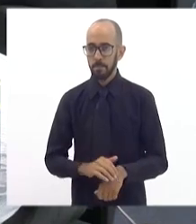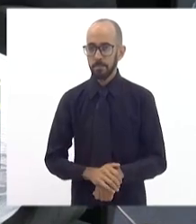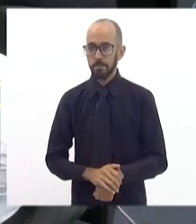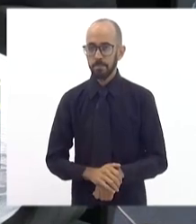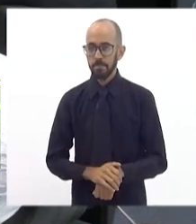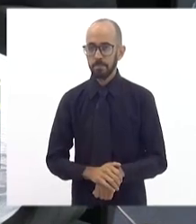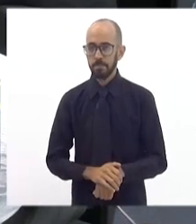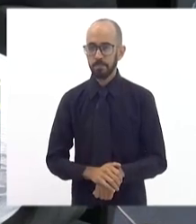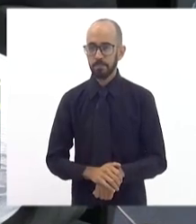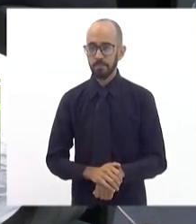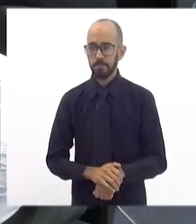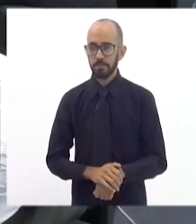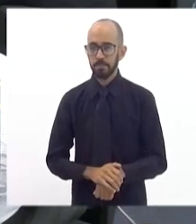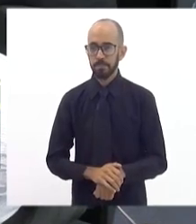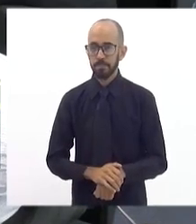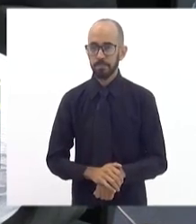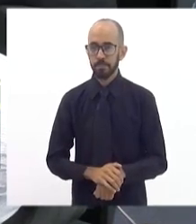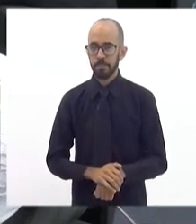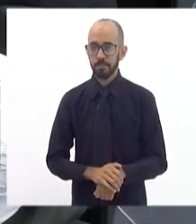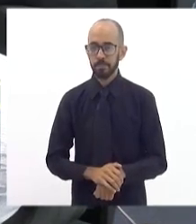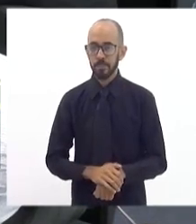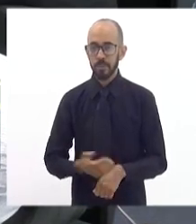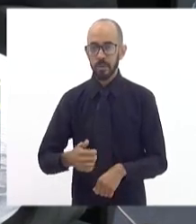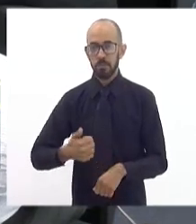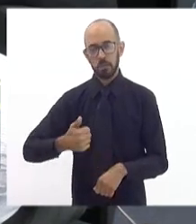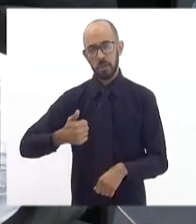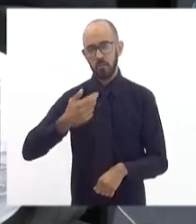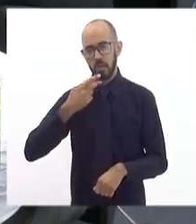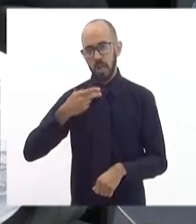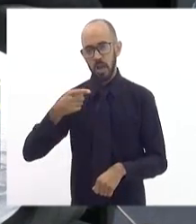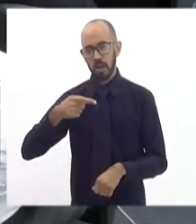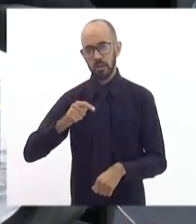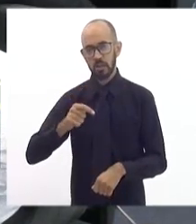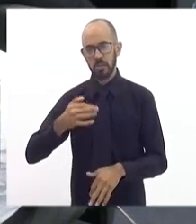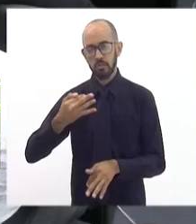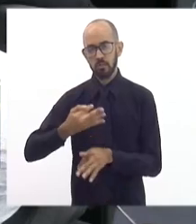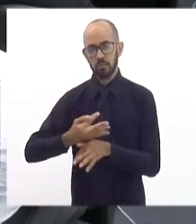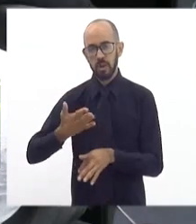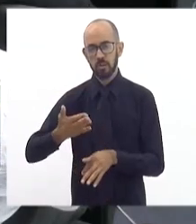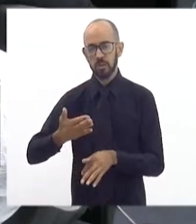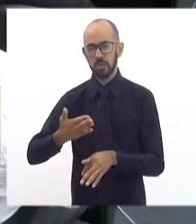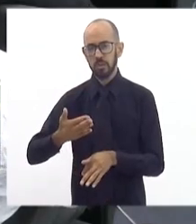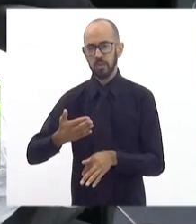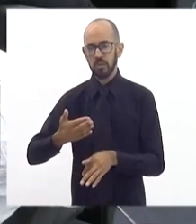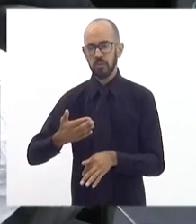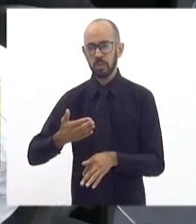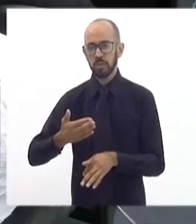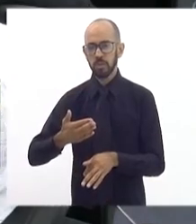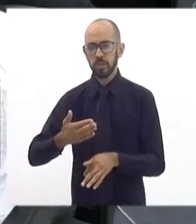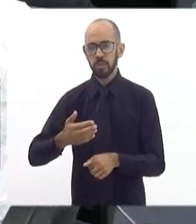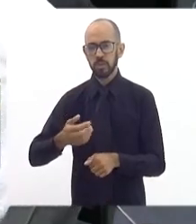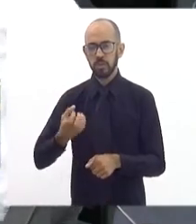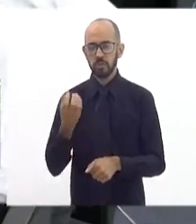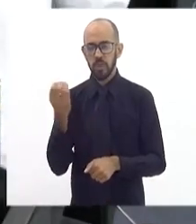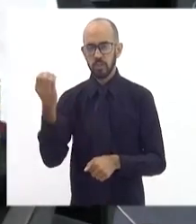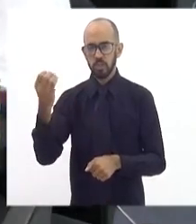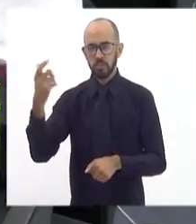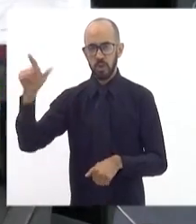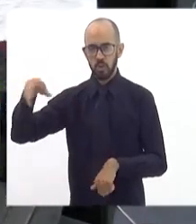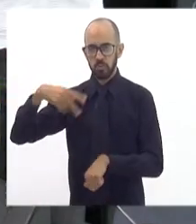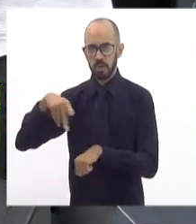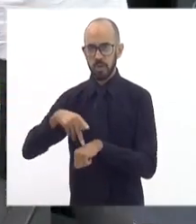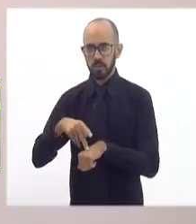formar né que o nosso diretor da trouxe ó que ele não pode vir para uma questão de agenda mas ele tá viajando hoje para o exterior